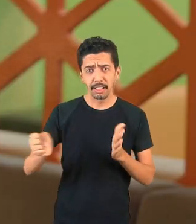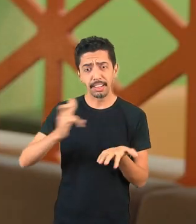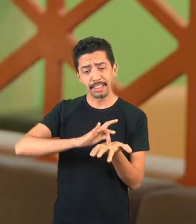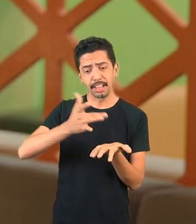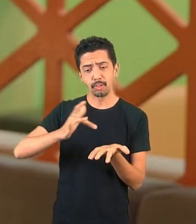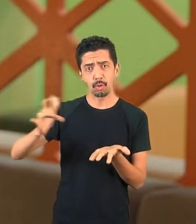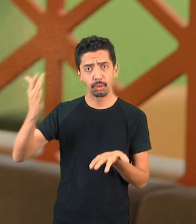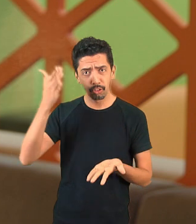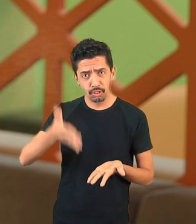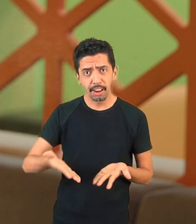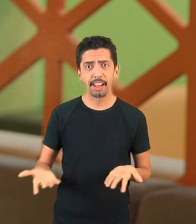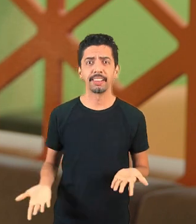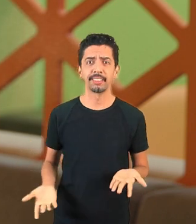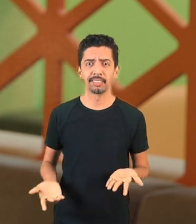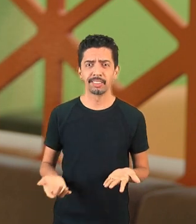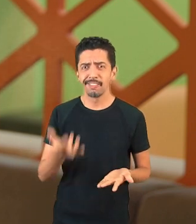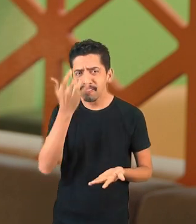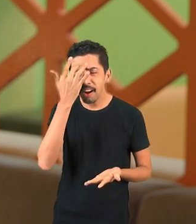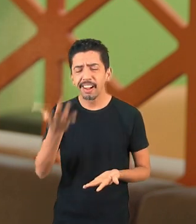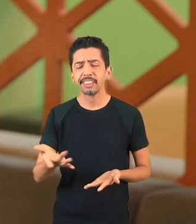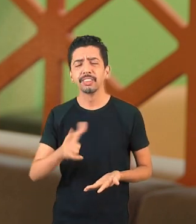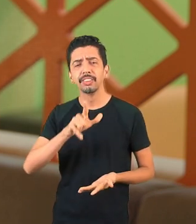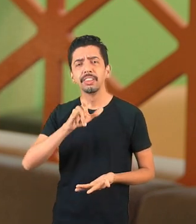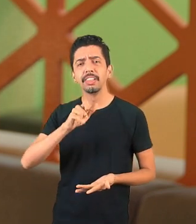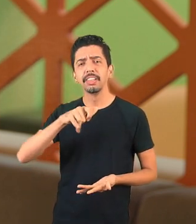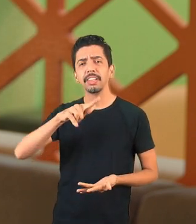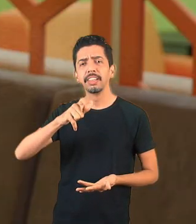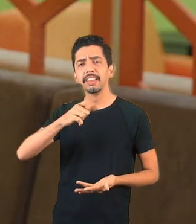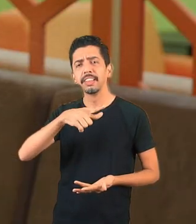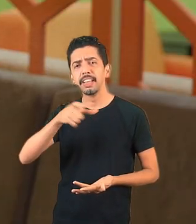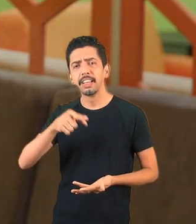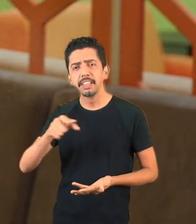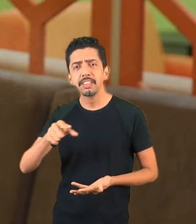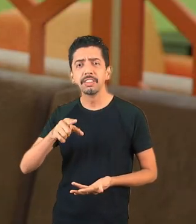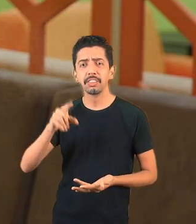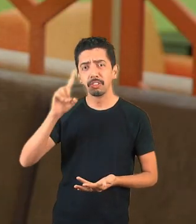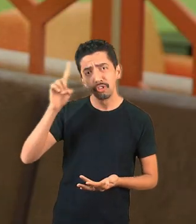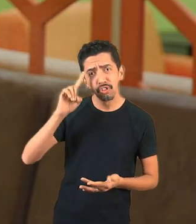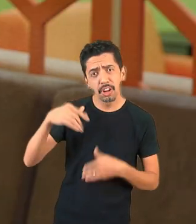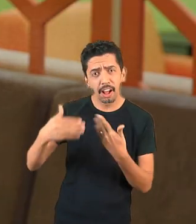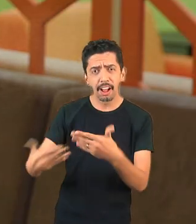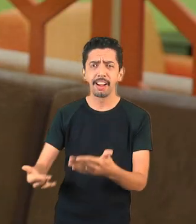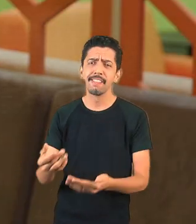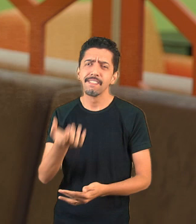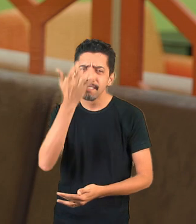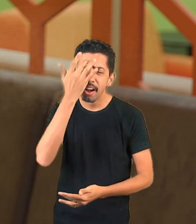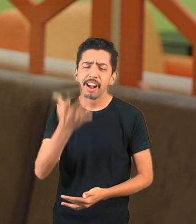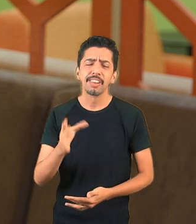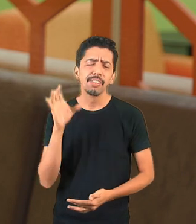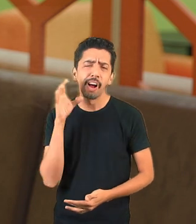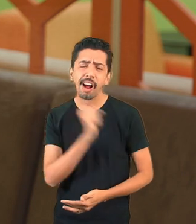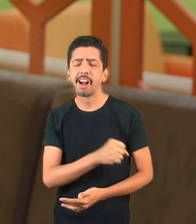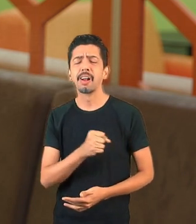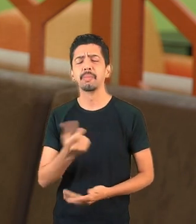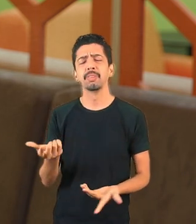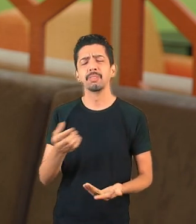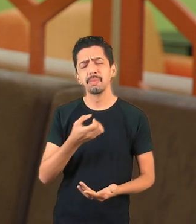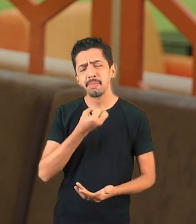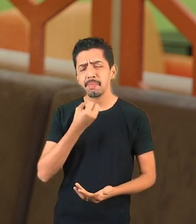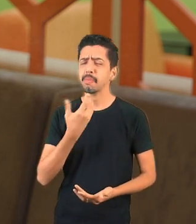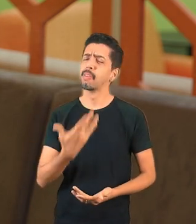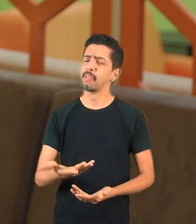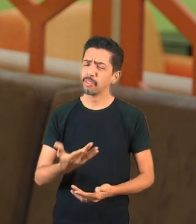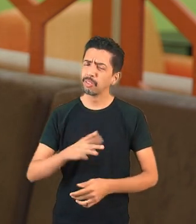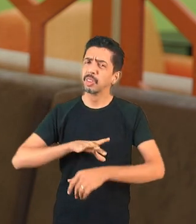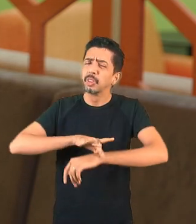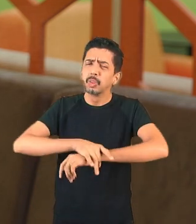Fácil, tranquilo, liquidez diária, sem problema, pagando juros bacana, você está tranquilo, garantido pelo